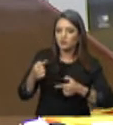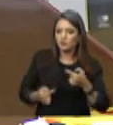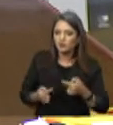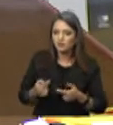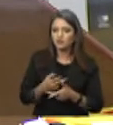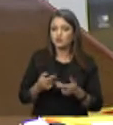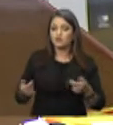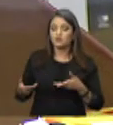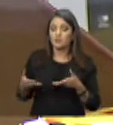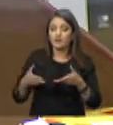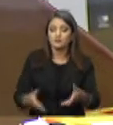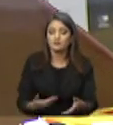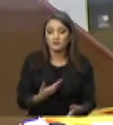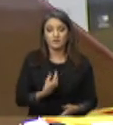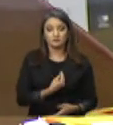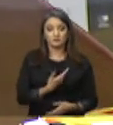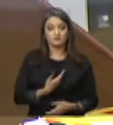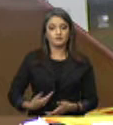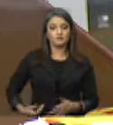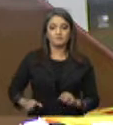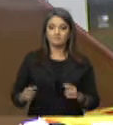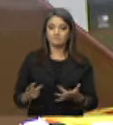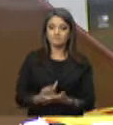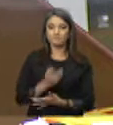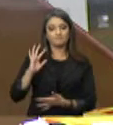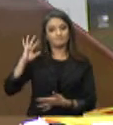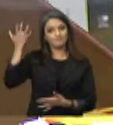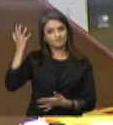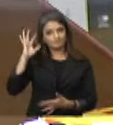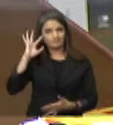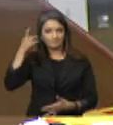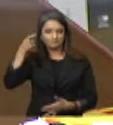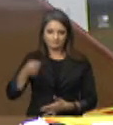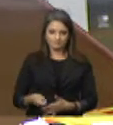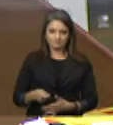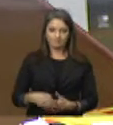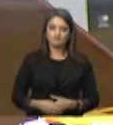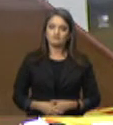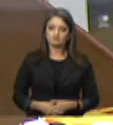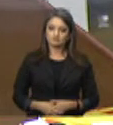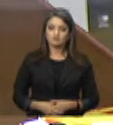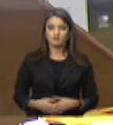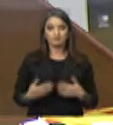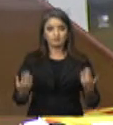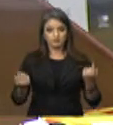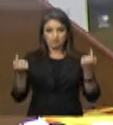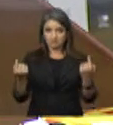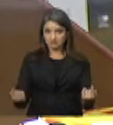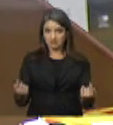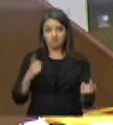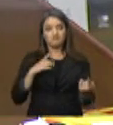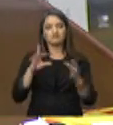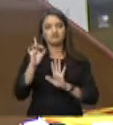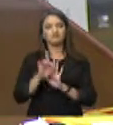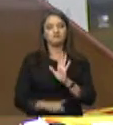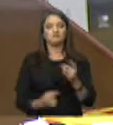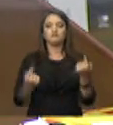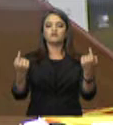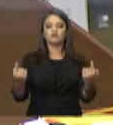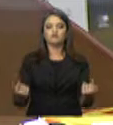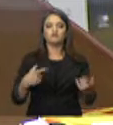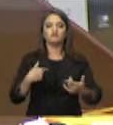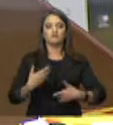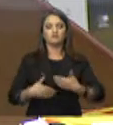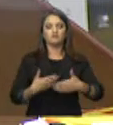de participação na vida pública que podem ser atingidos por um eventual sentença condenatória como se vê os direitos que estão em jogo